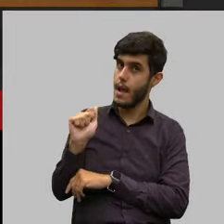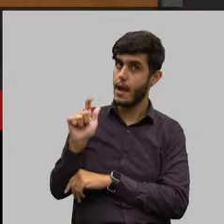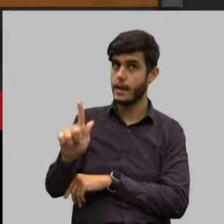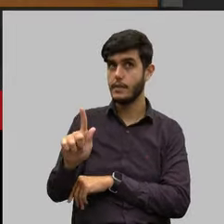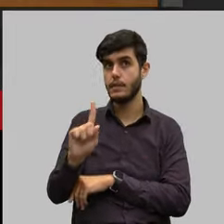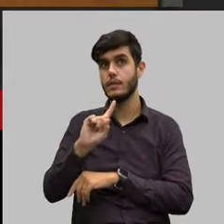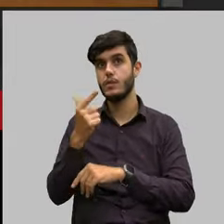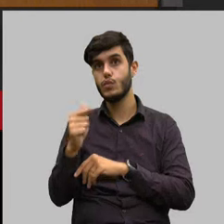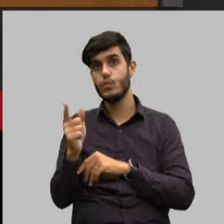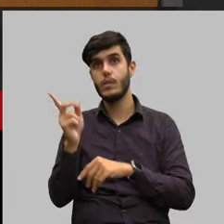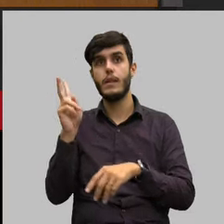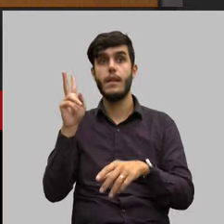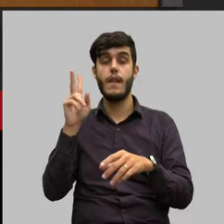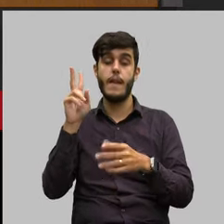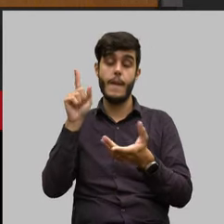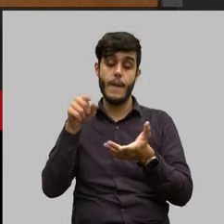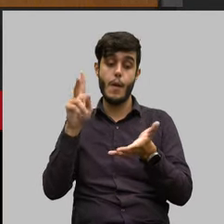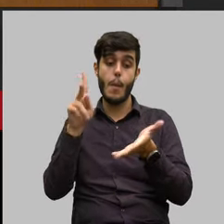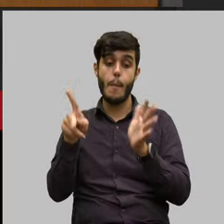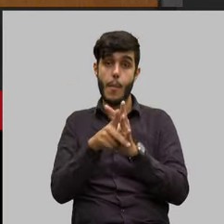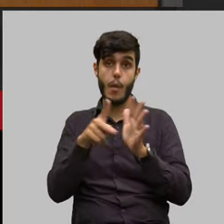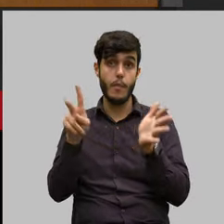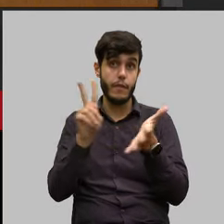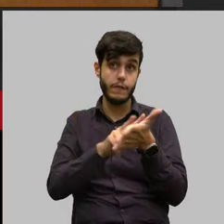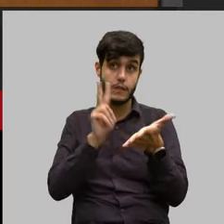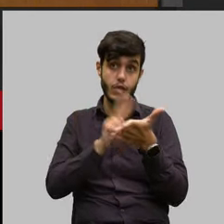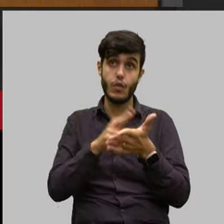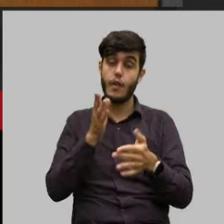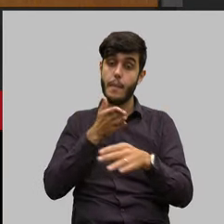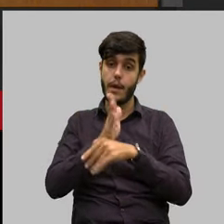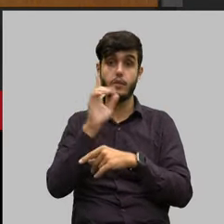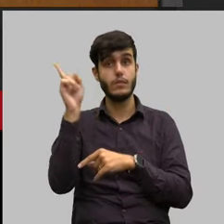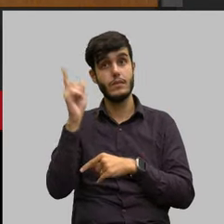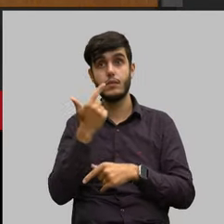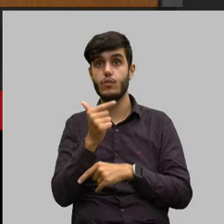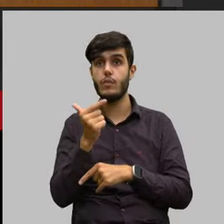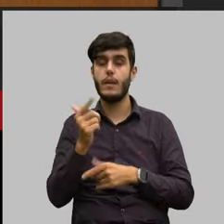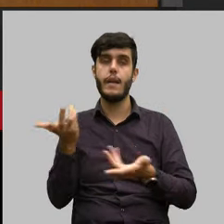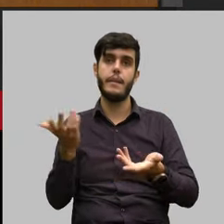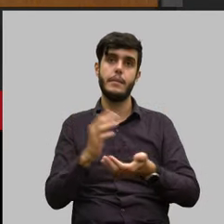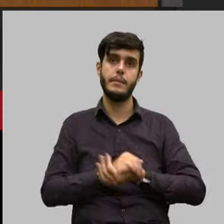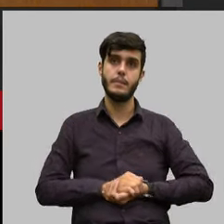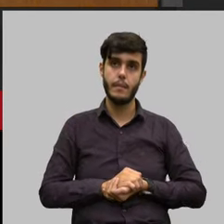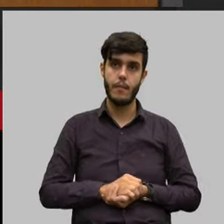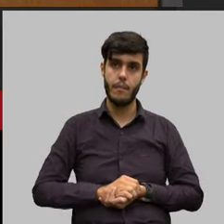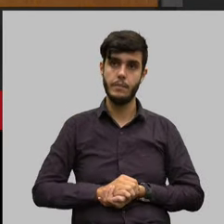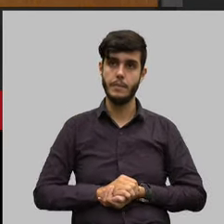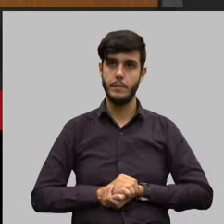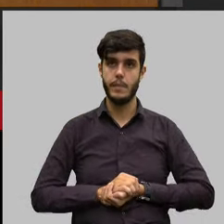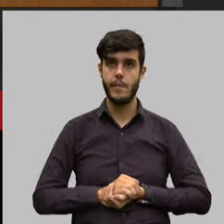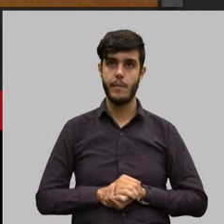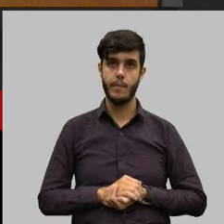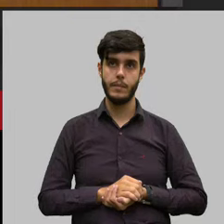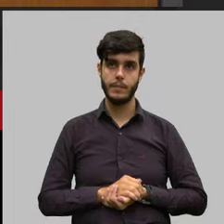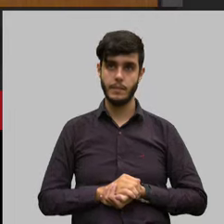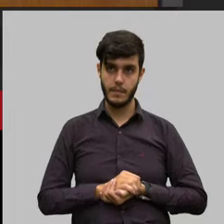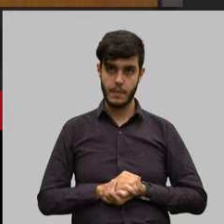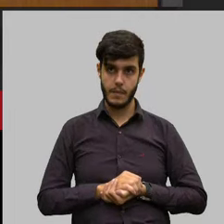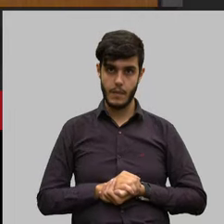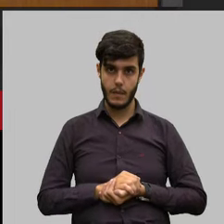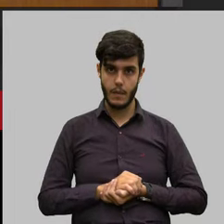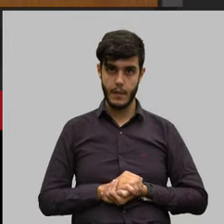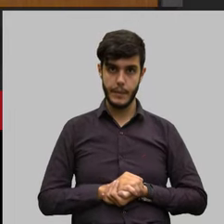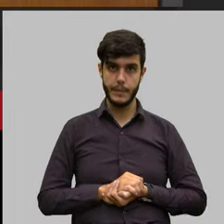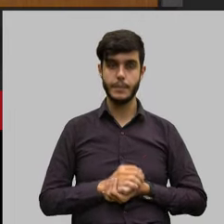tem o udio vistoria ele afirmou aqui durante o Assembleia fiscala eh por outro lado eu vi aqui o